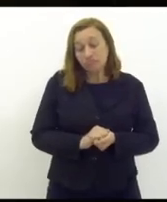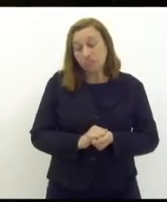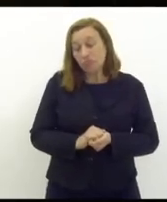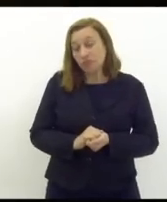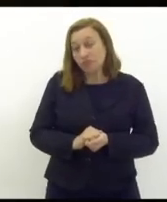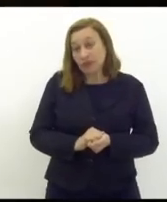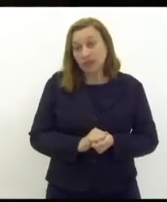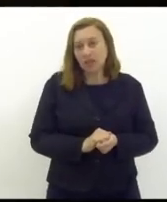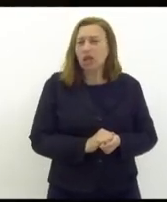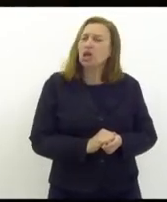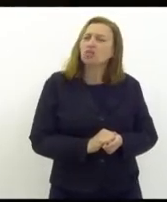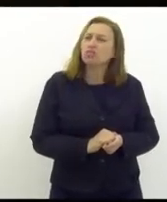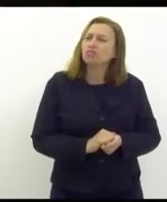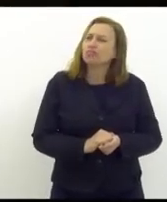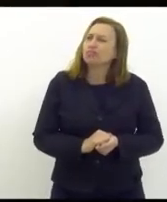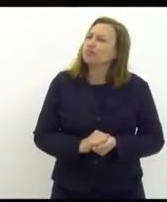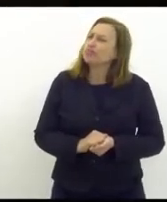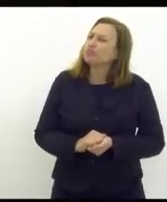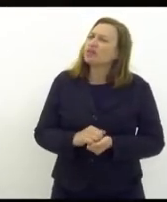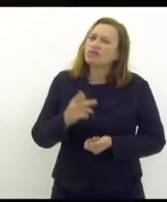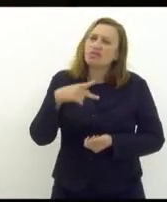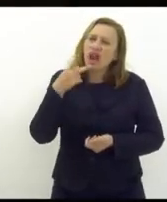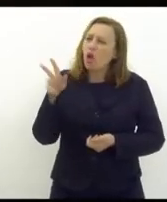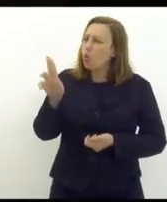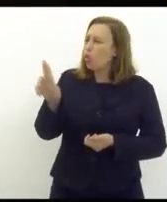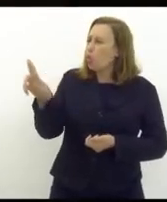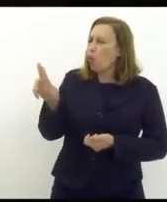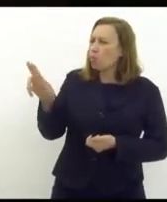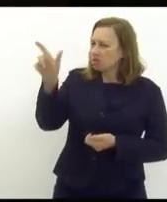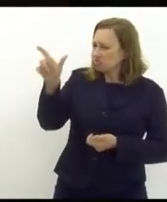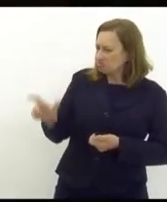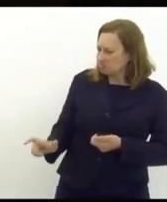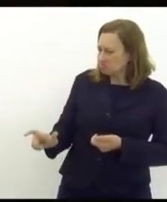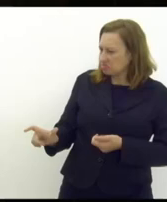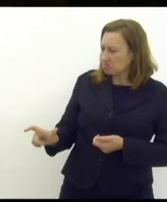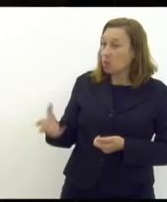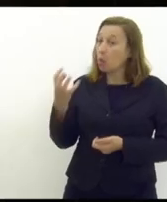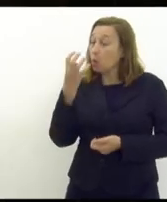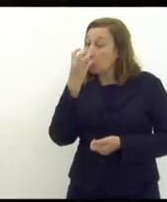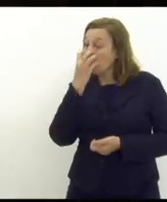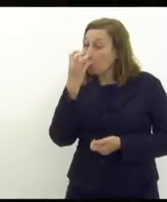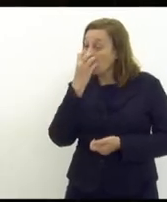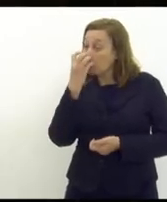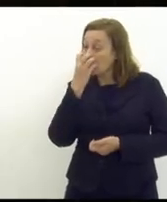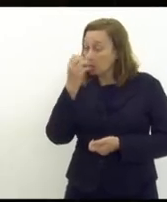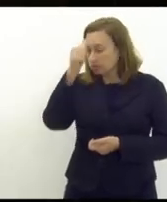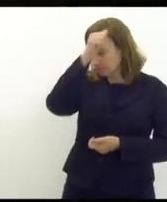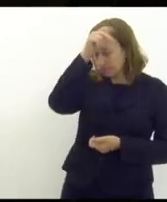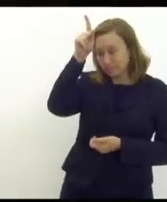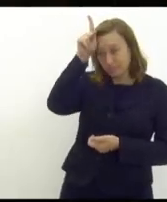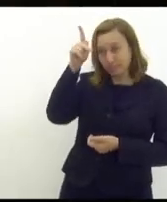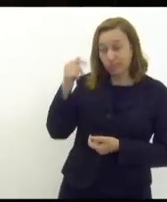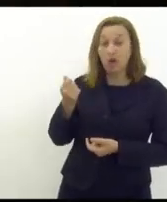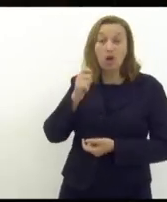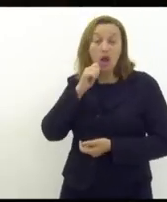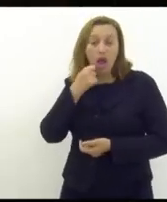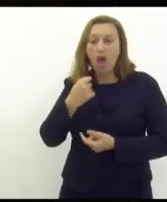eu fiz questão de mencionar o nome desse indivíduo cachorrinho do prefeito porque